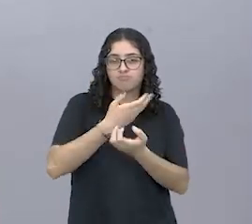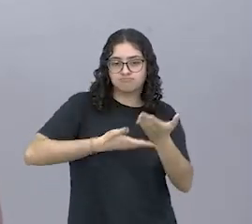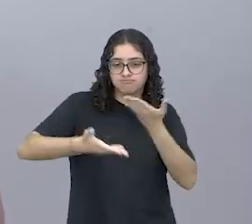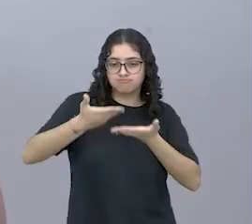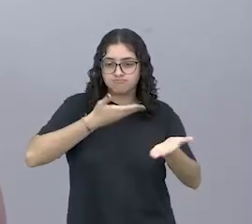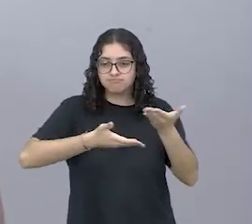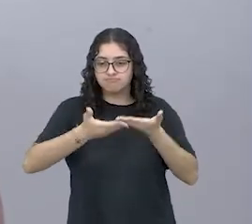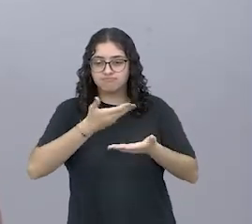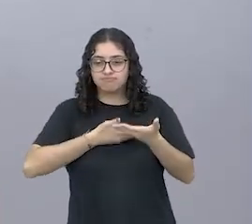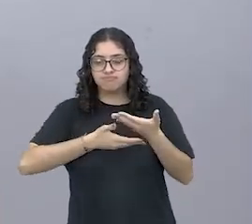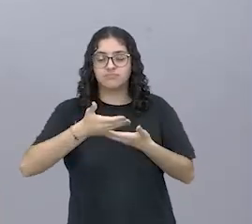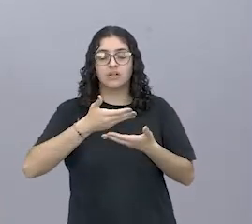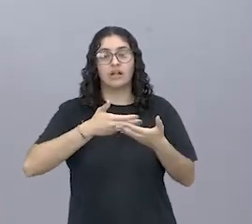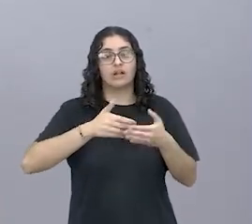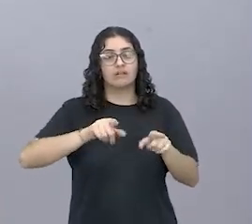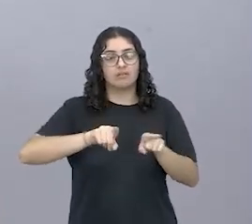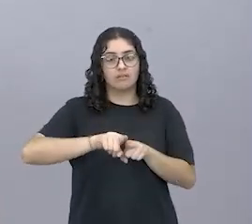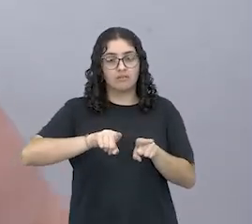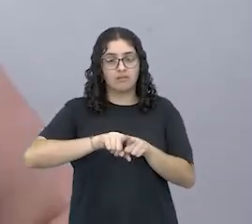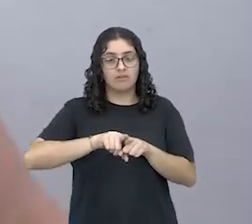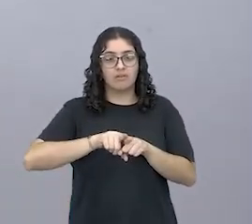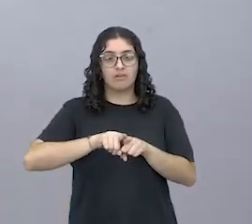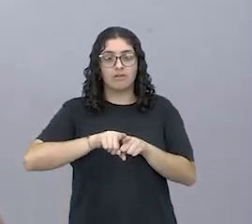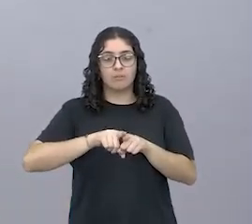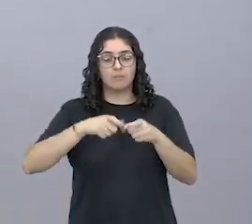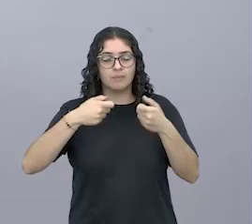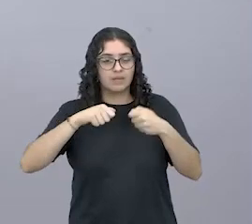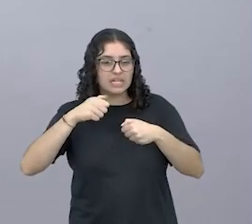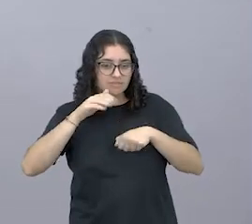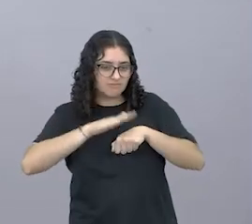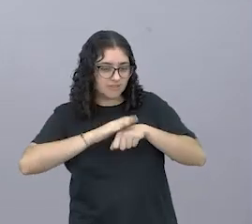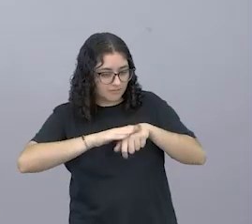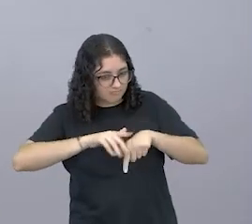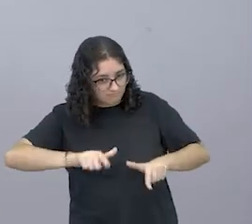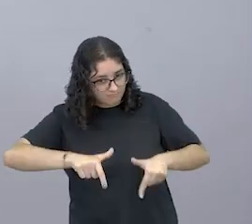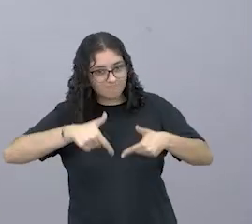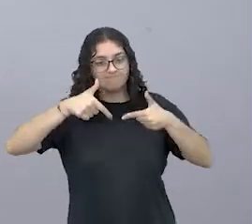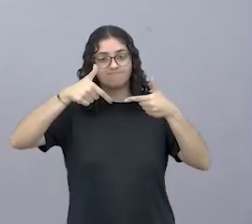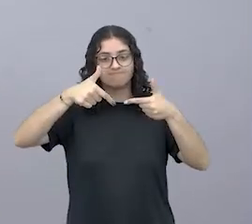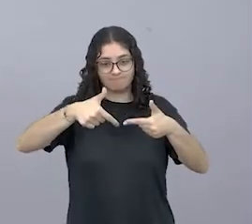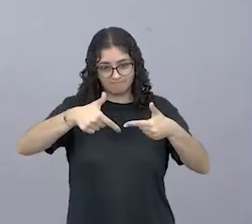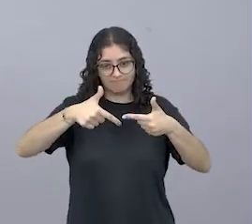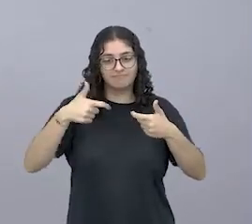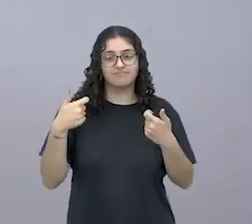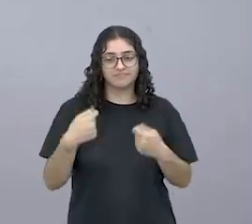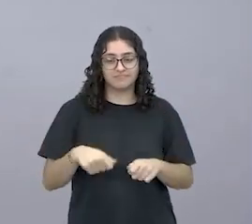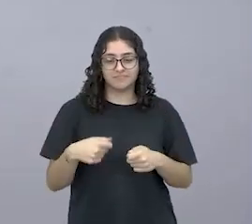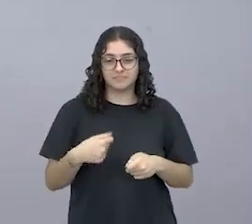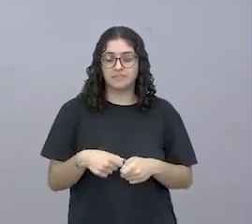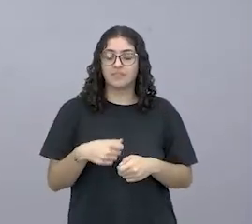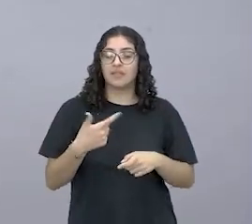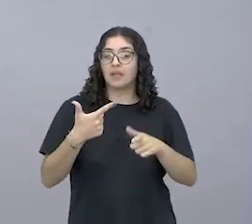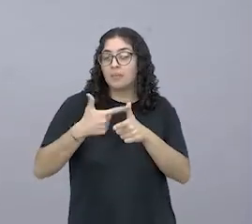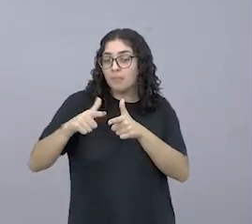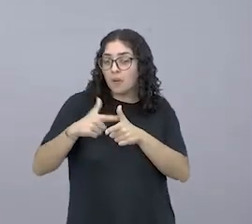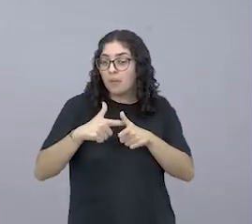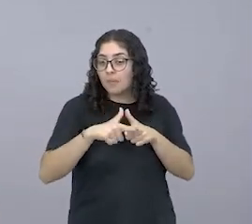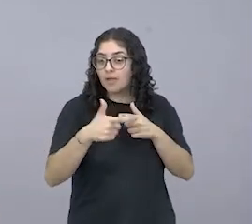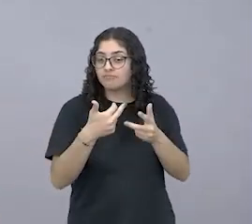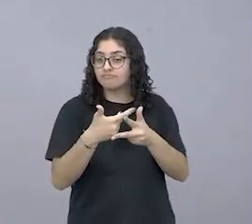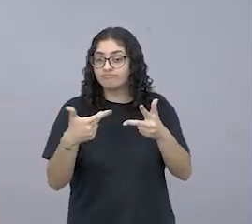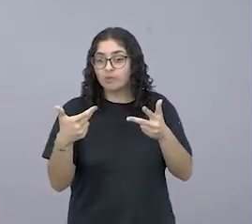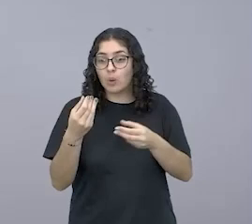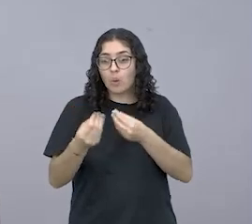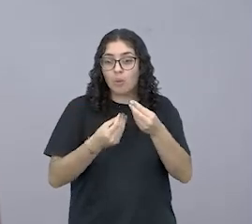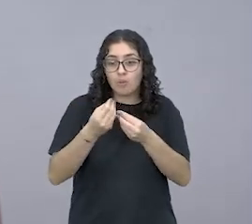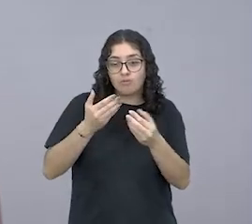trabalhar essa questão, né, do mão na massa, de fazer alguma coisa, então, solução de problemas, né, então a